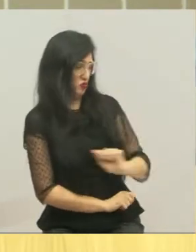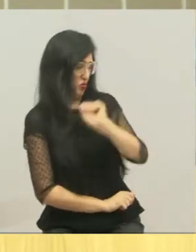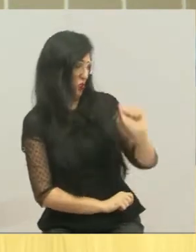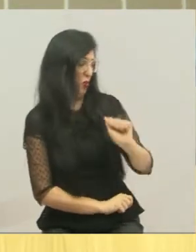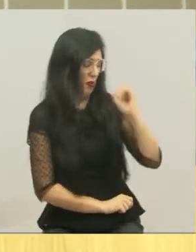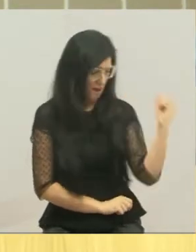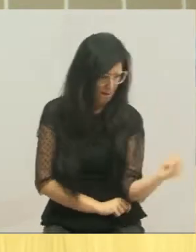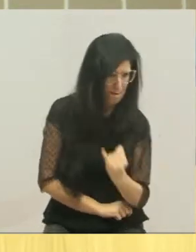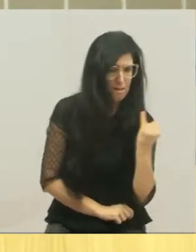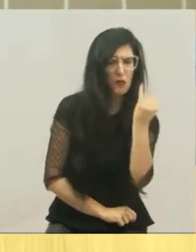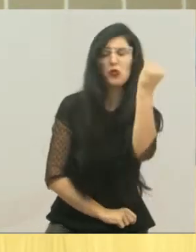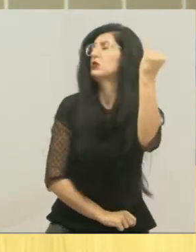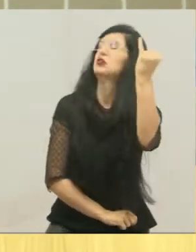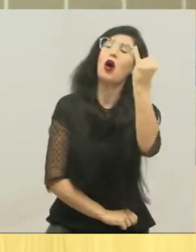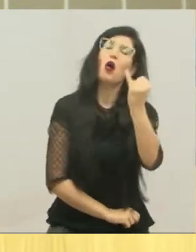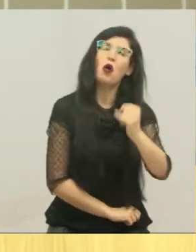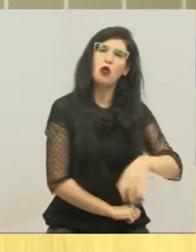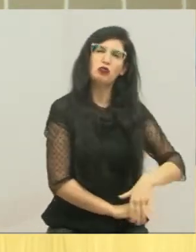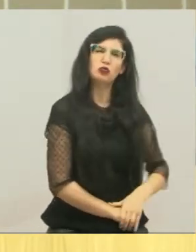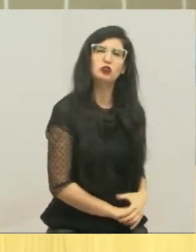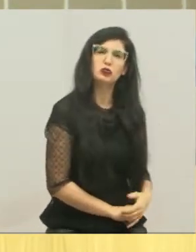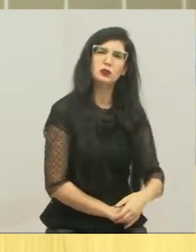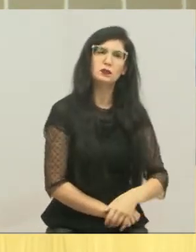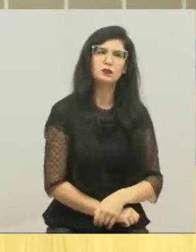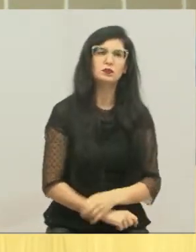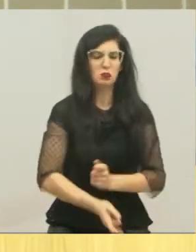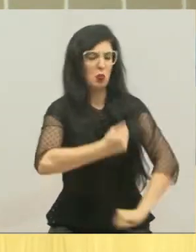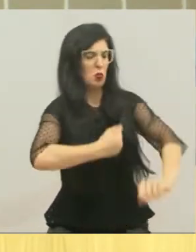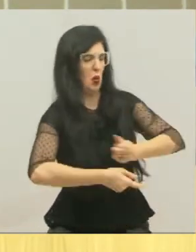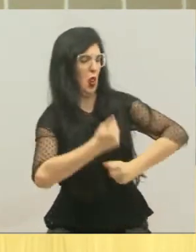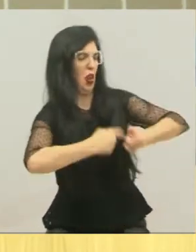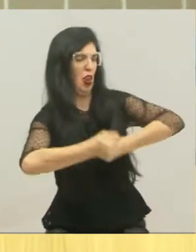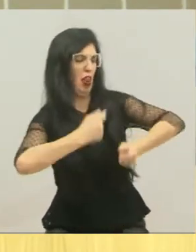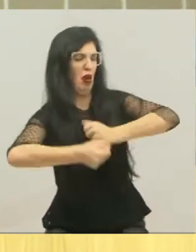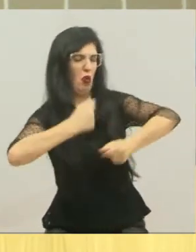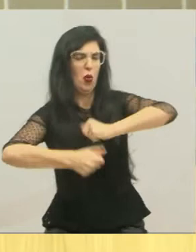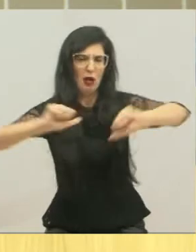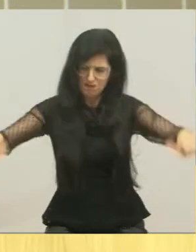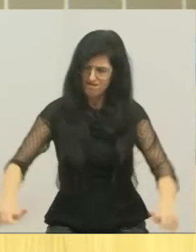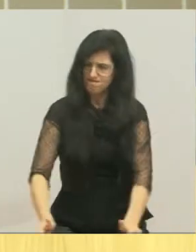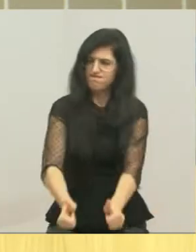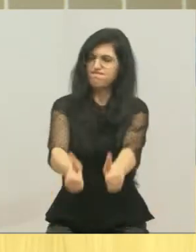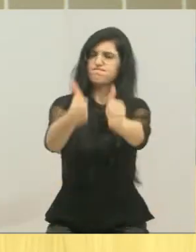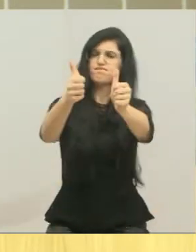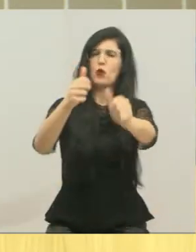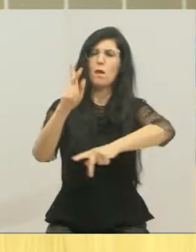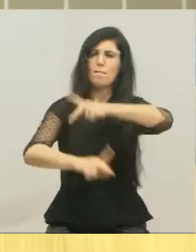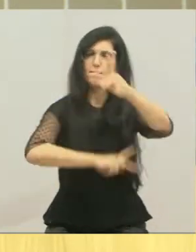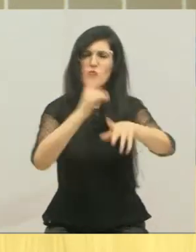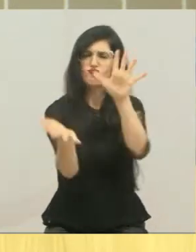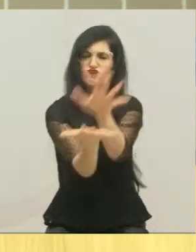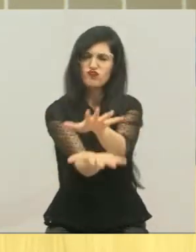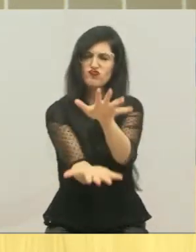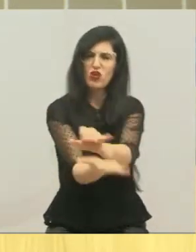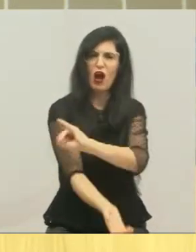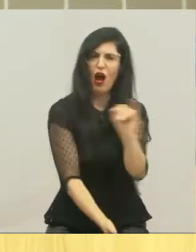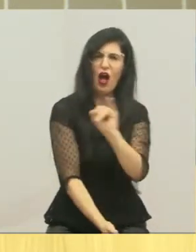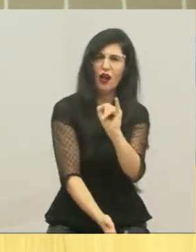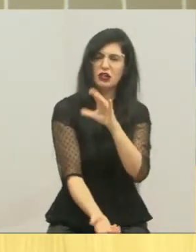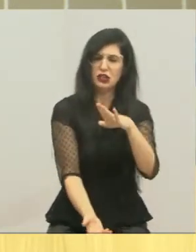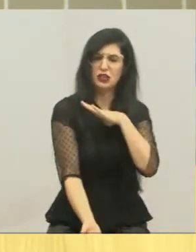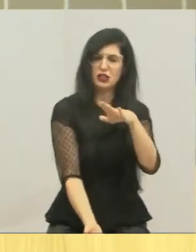inovação, dedicação e compromisso para o povo jacareiense. Feito esse registro